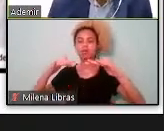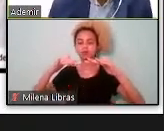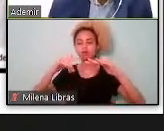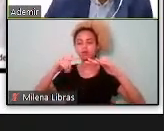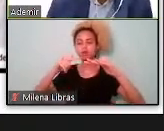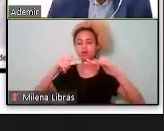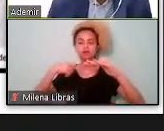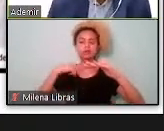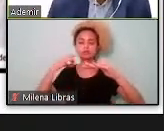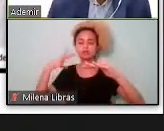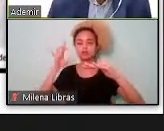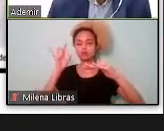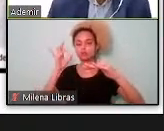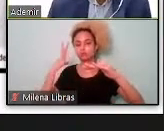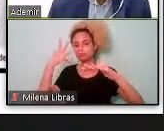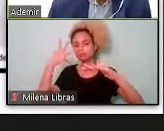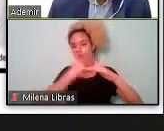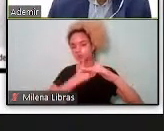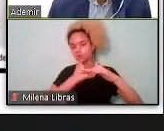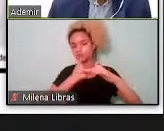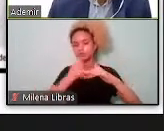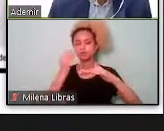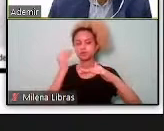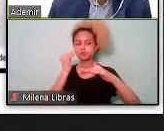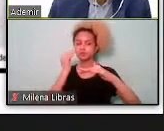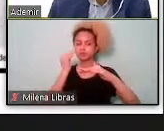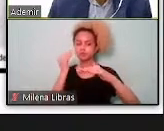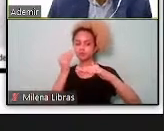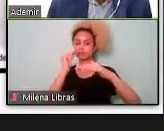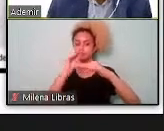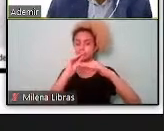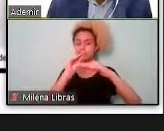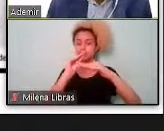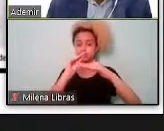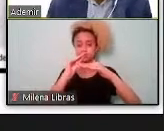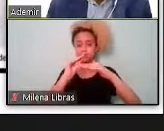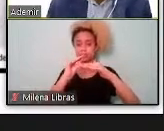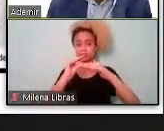estética estava sendo acrescentado na estrutura